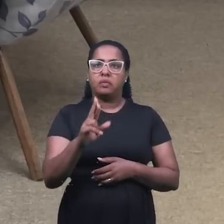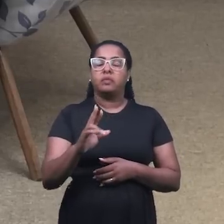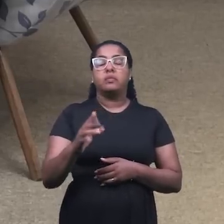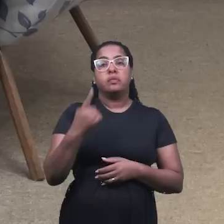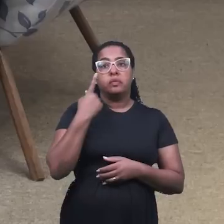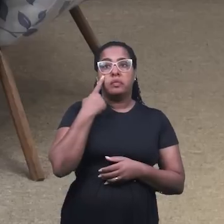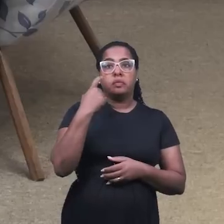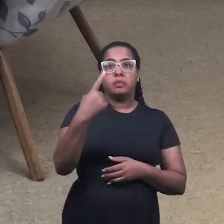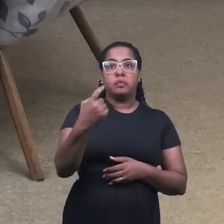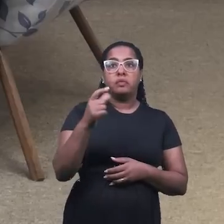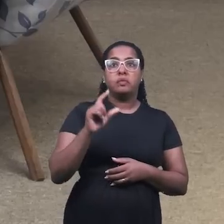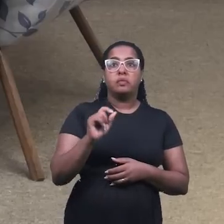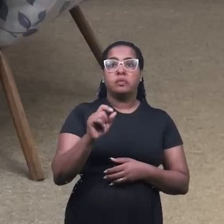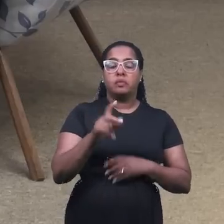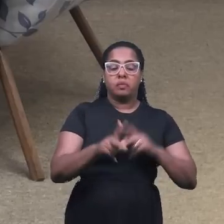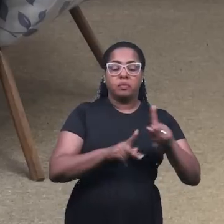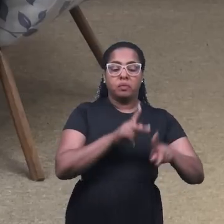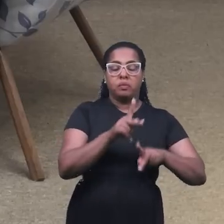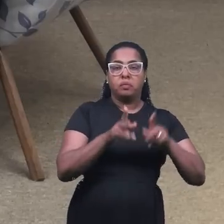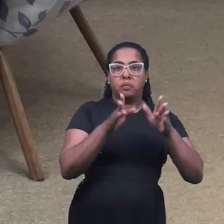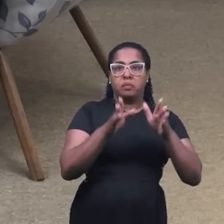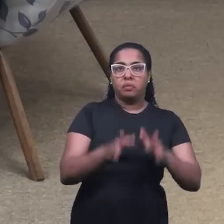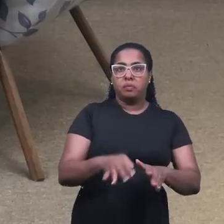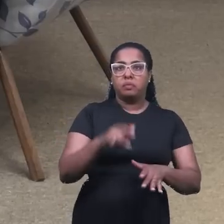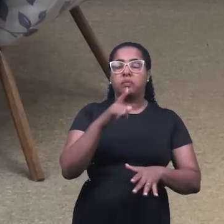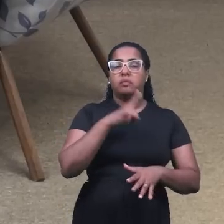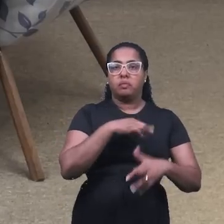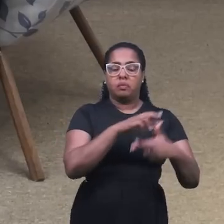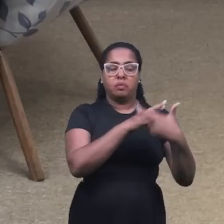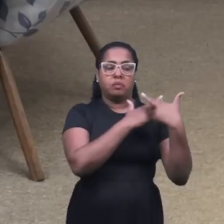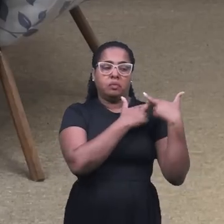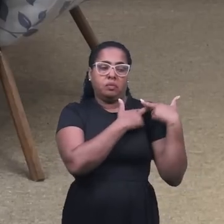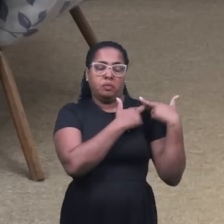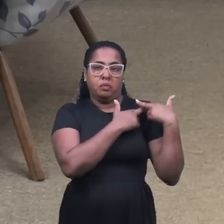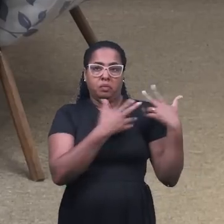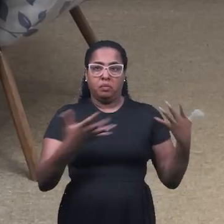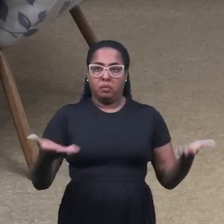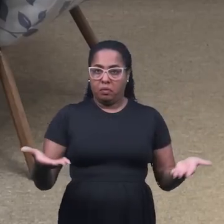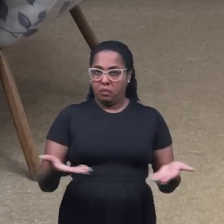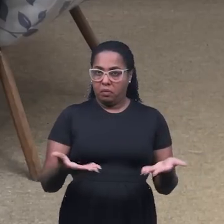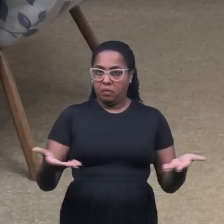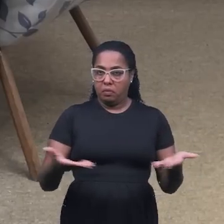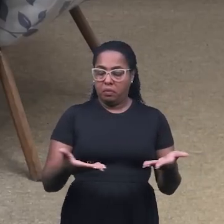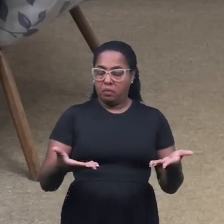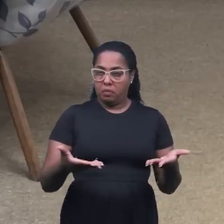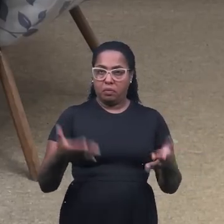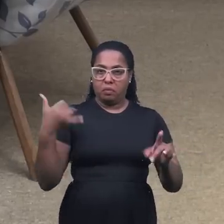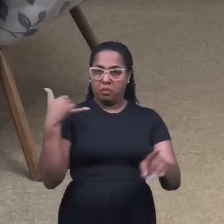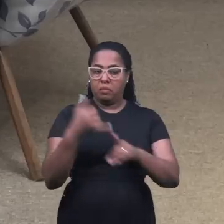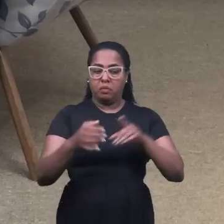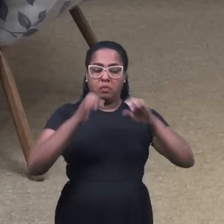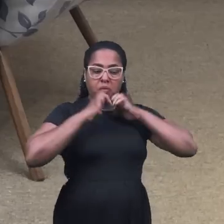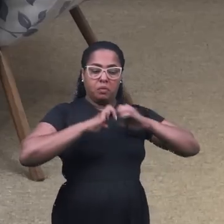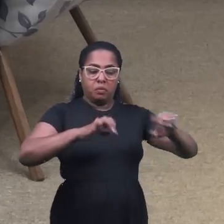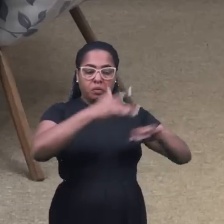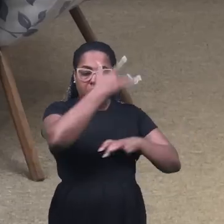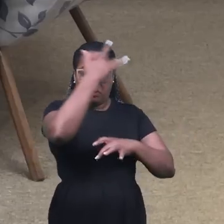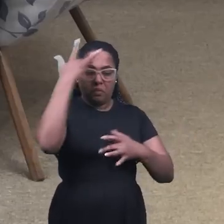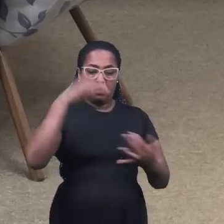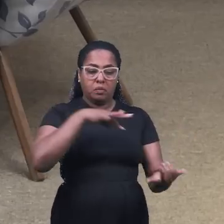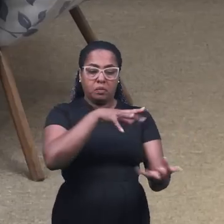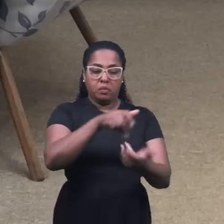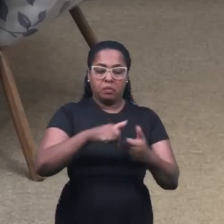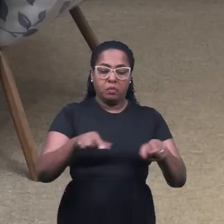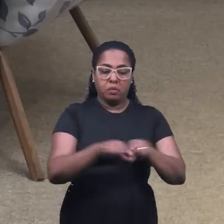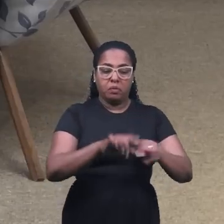mais interessante é que a igreja tem exatamente esse papel hoje, né? Profeticamente, a igreja conclama ao mundo e a